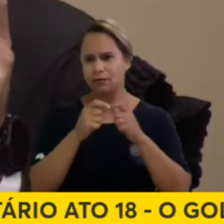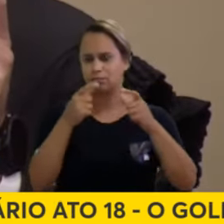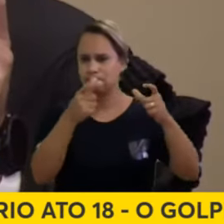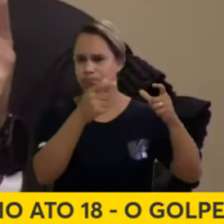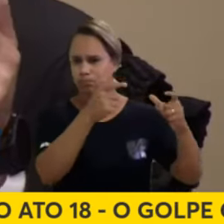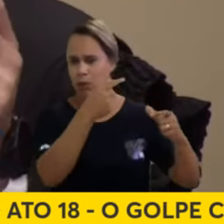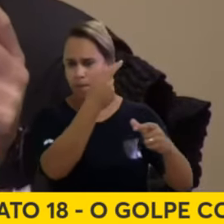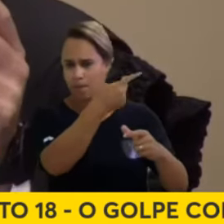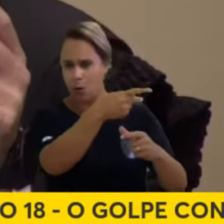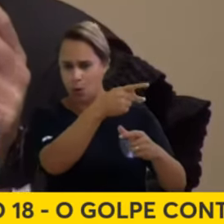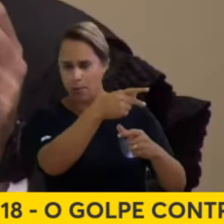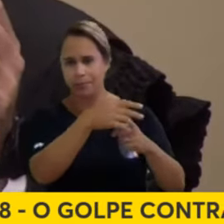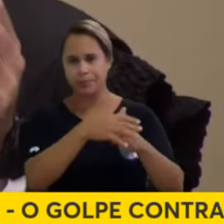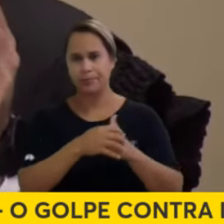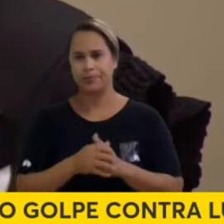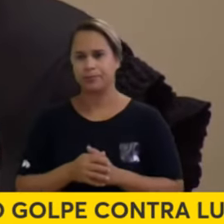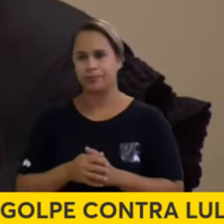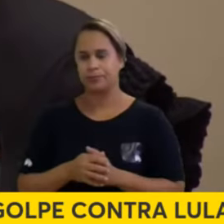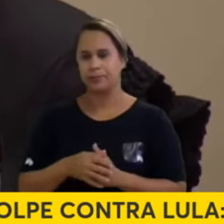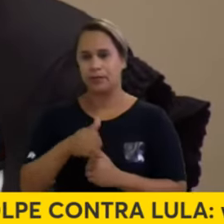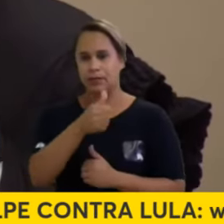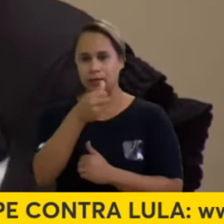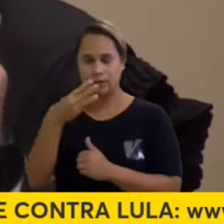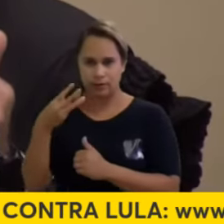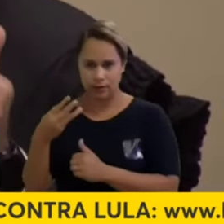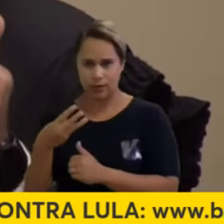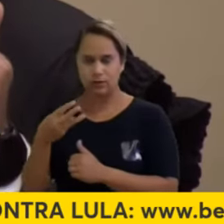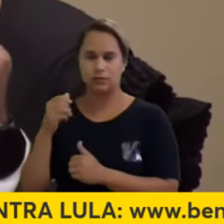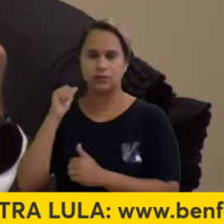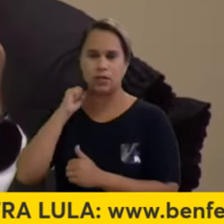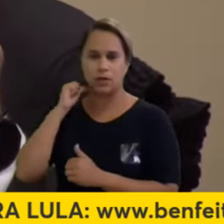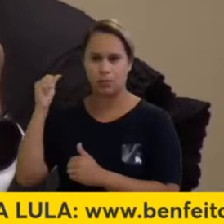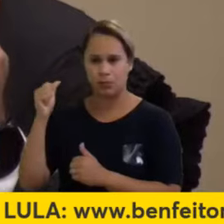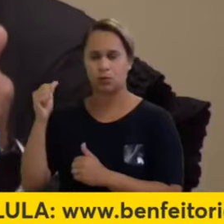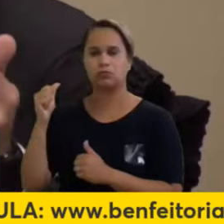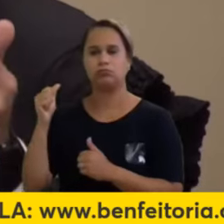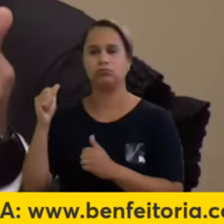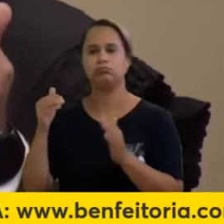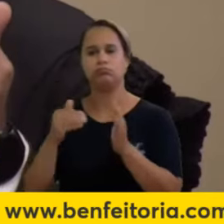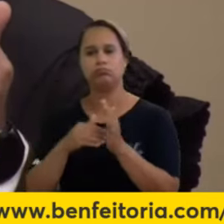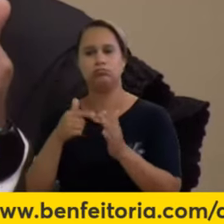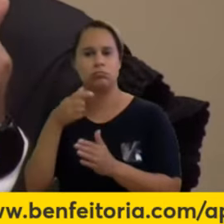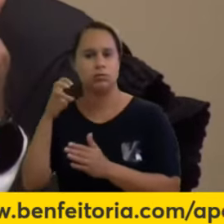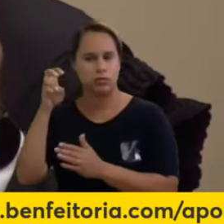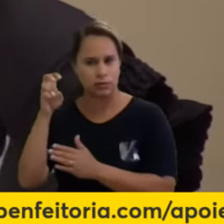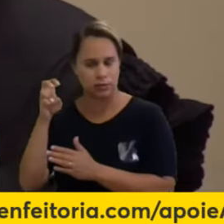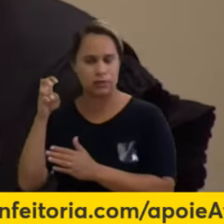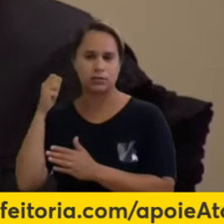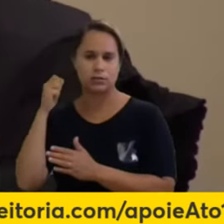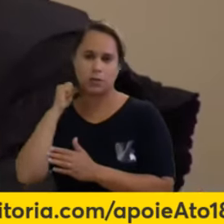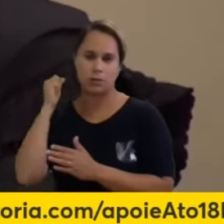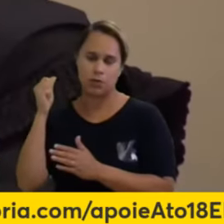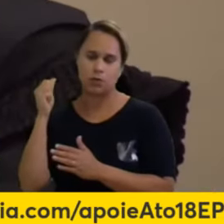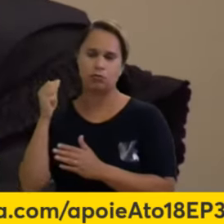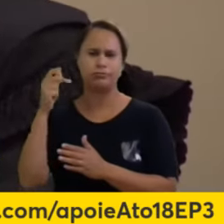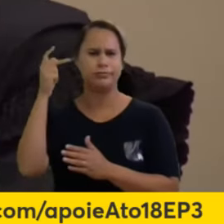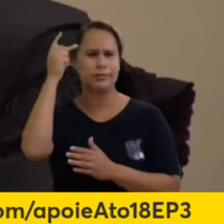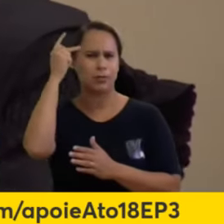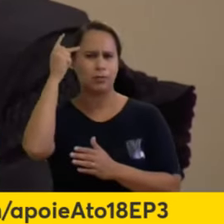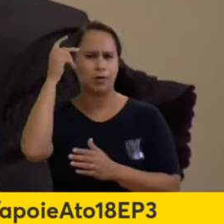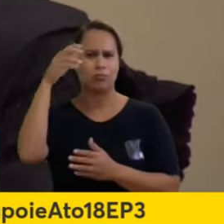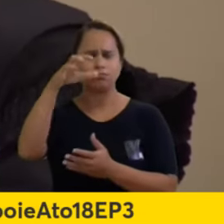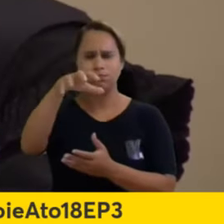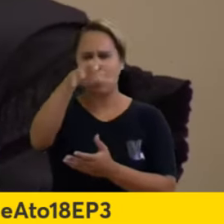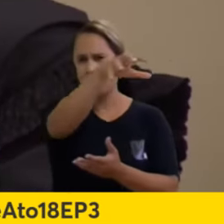localidades 13 de Abril a 15 de abril São Paulo Piracicaba depois aqui eu vou fazer